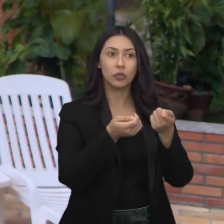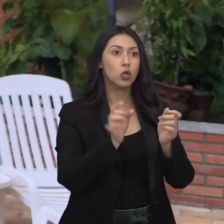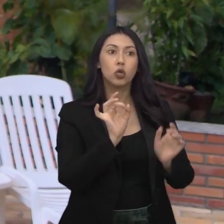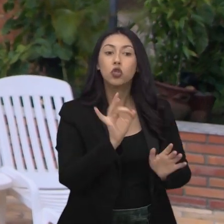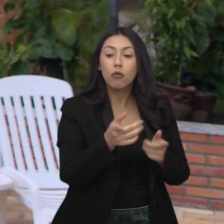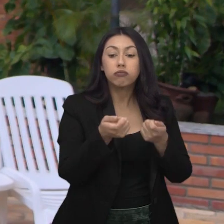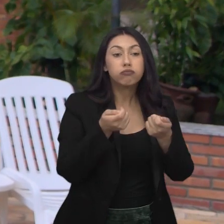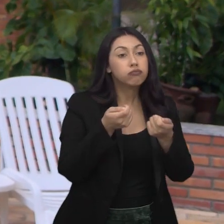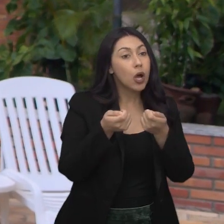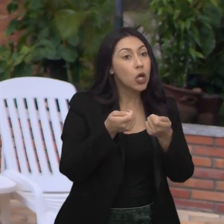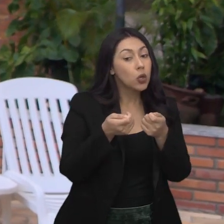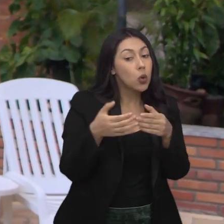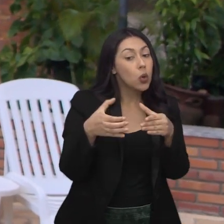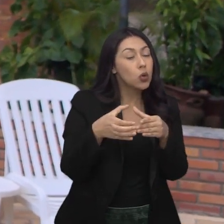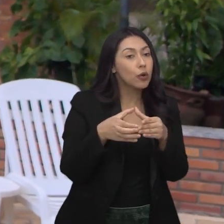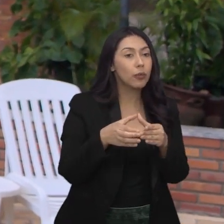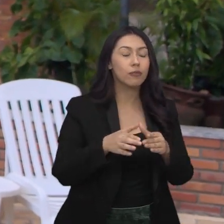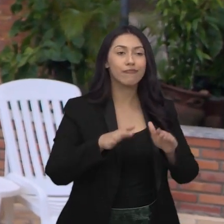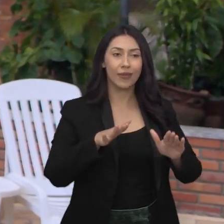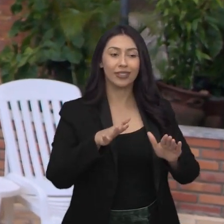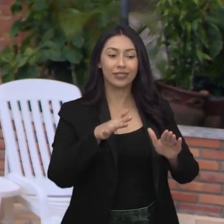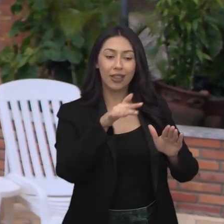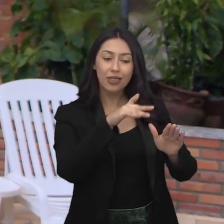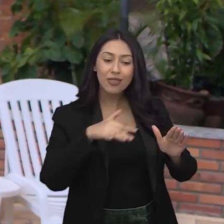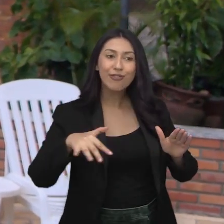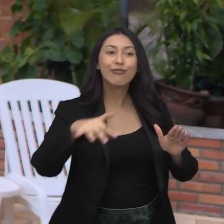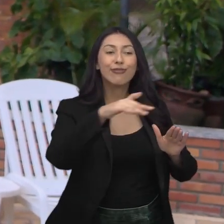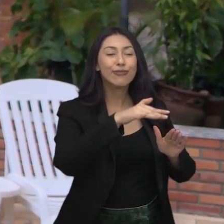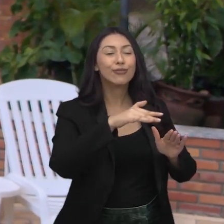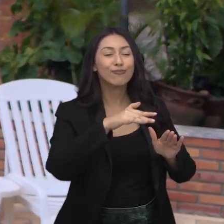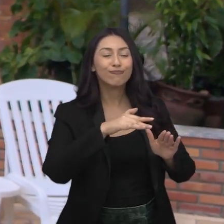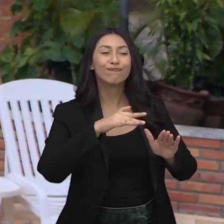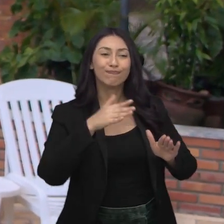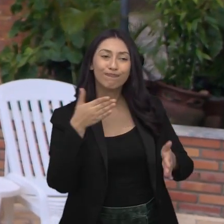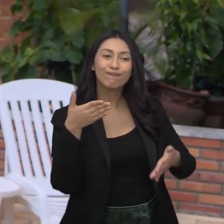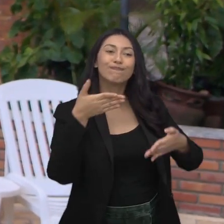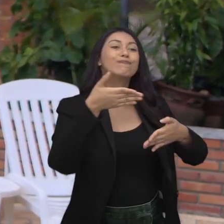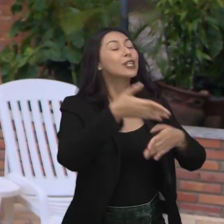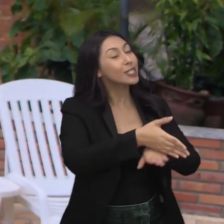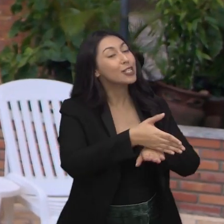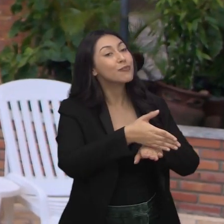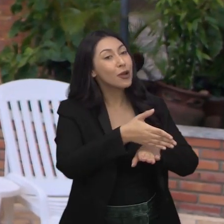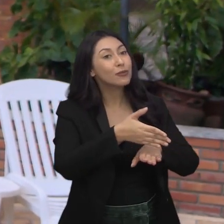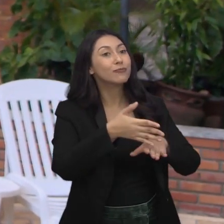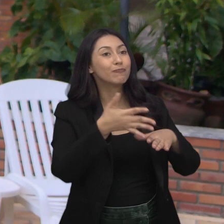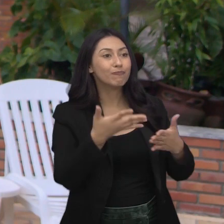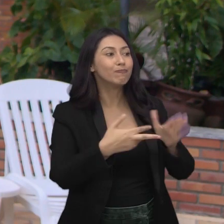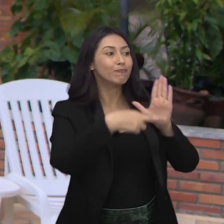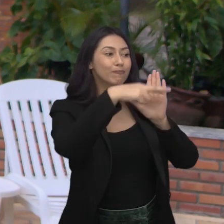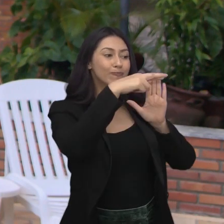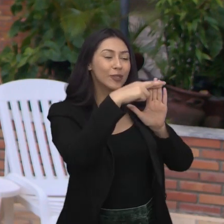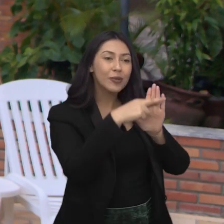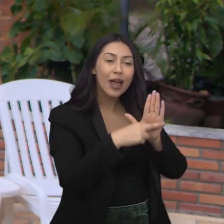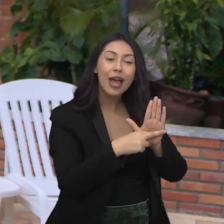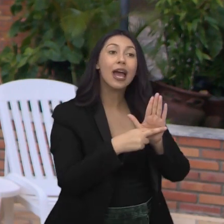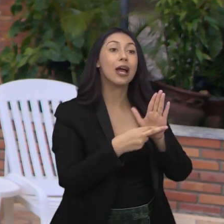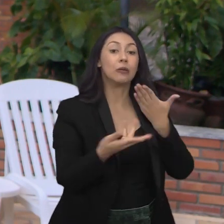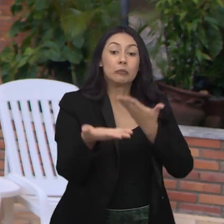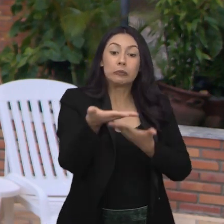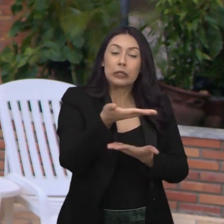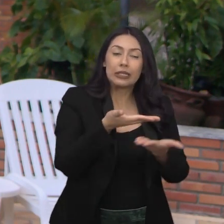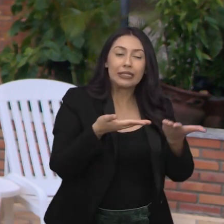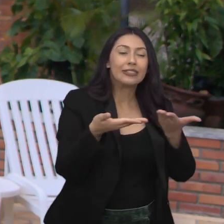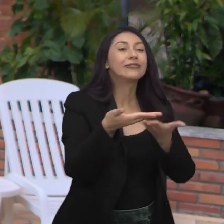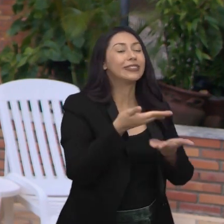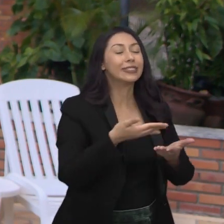comanda, né, a equipe, mas todos de um condomínio faz parte da regra,